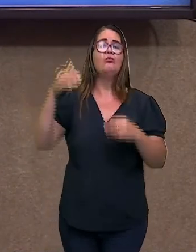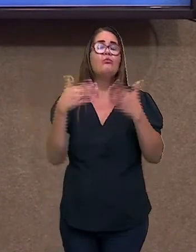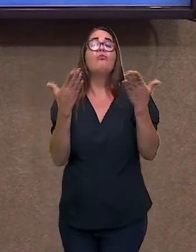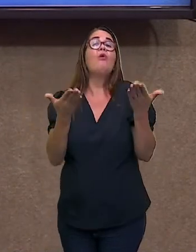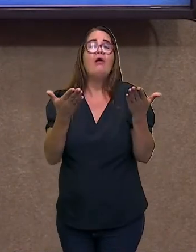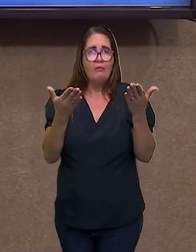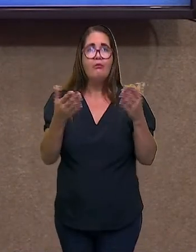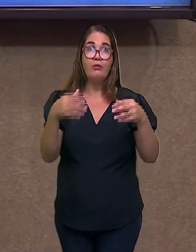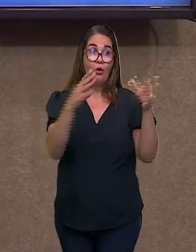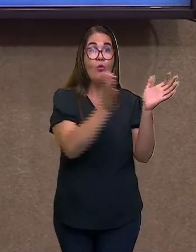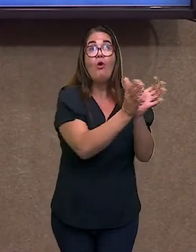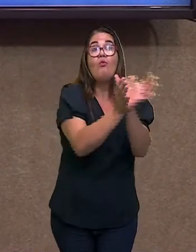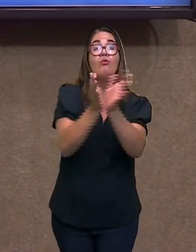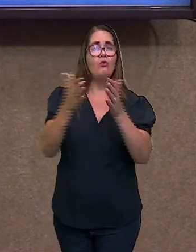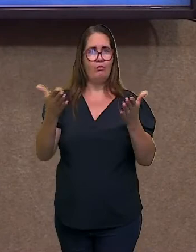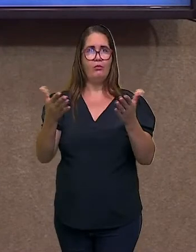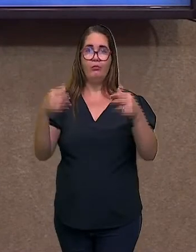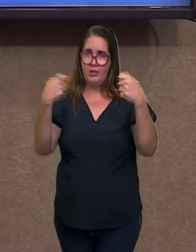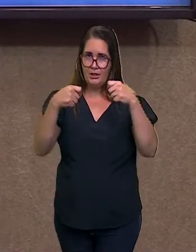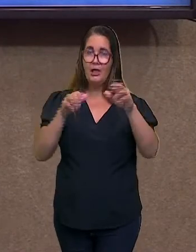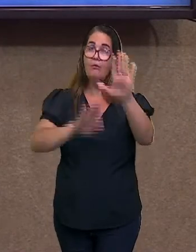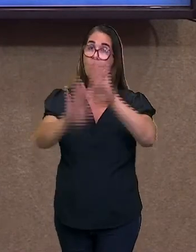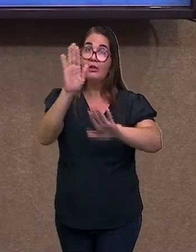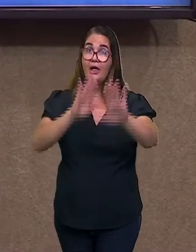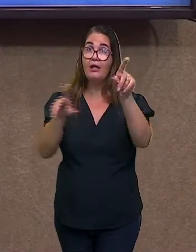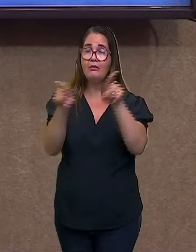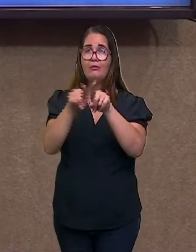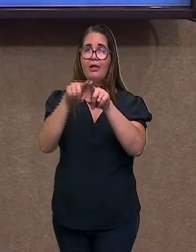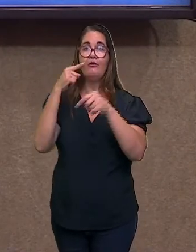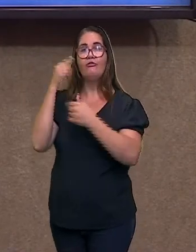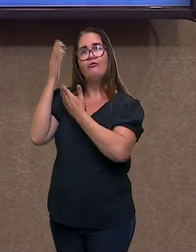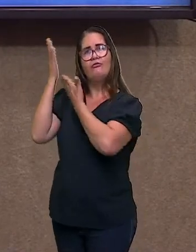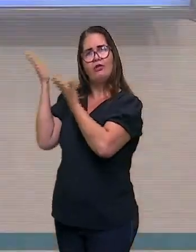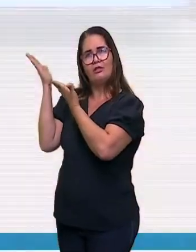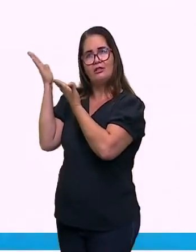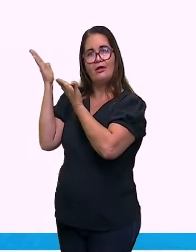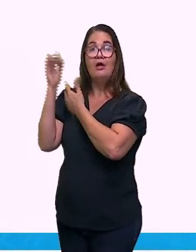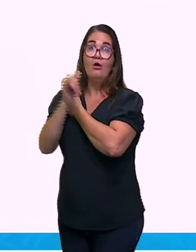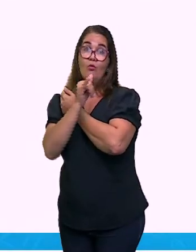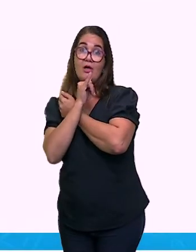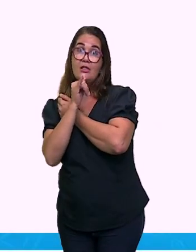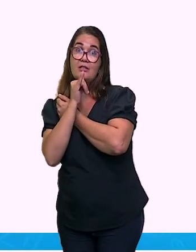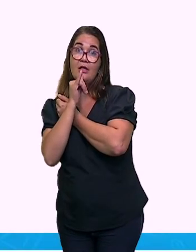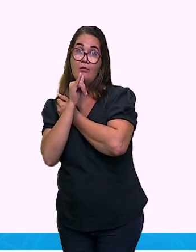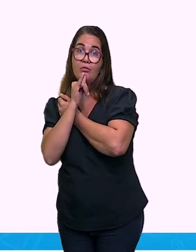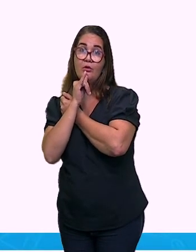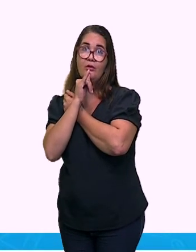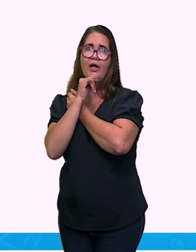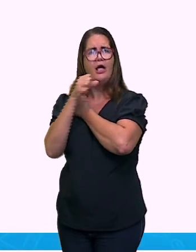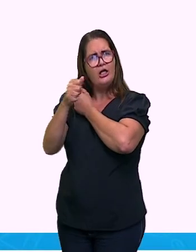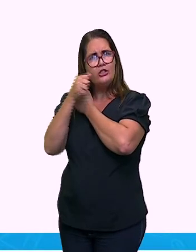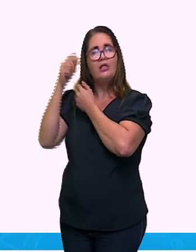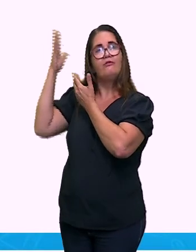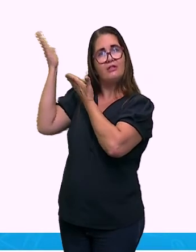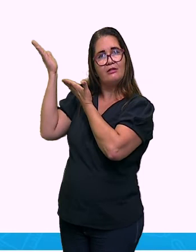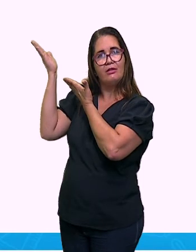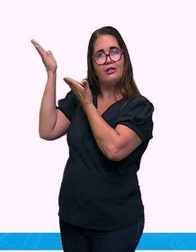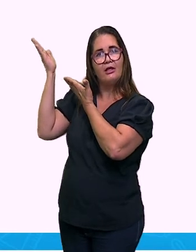certo? Aí eu trouxe aqui para vocês um exemplo de reportagem. Nós vemos aqui o nome do